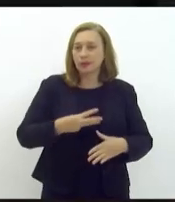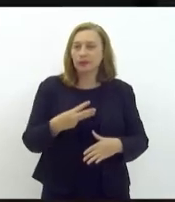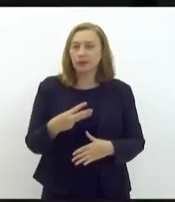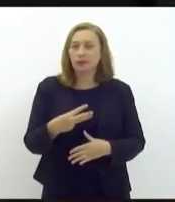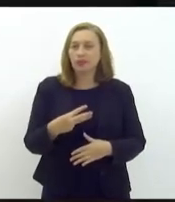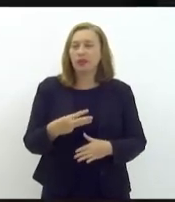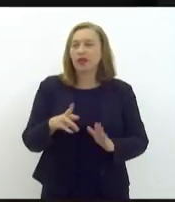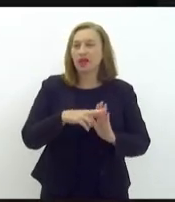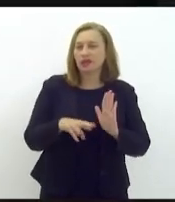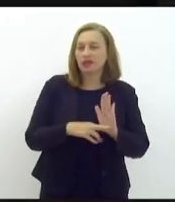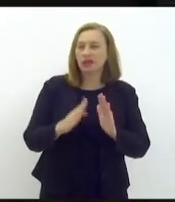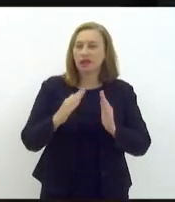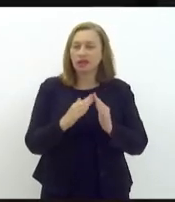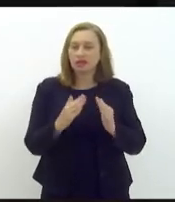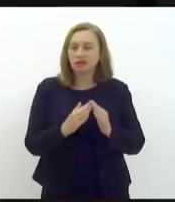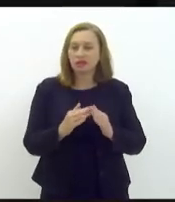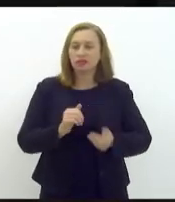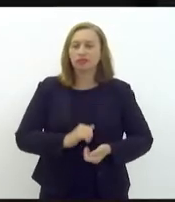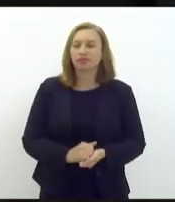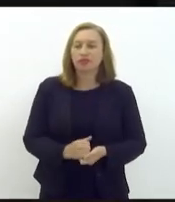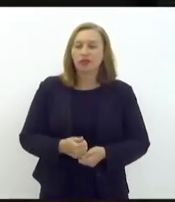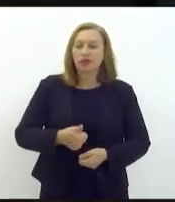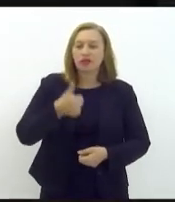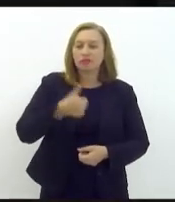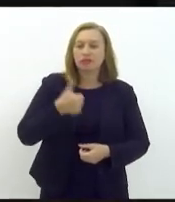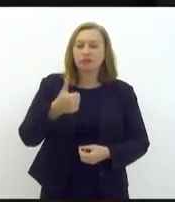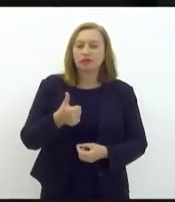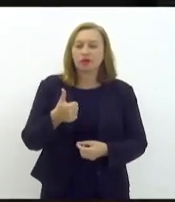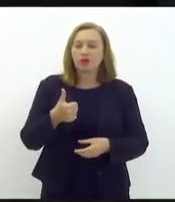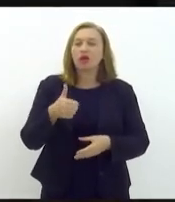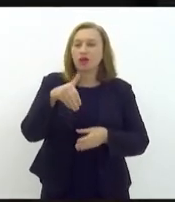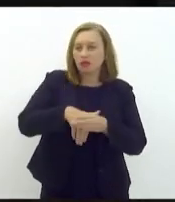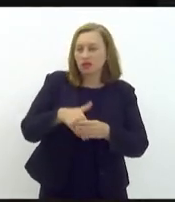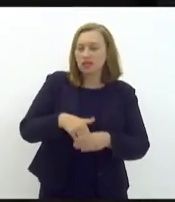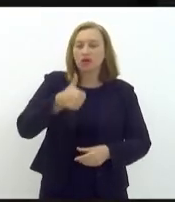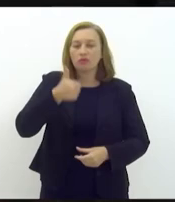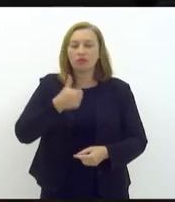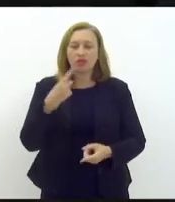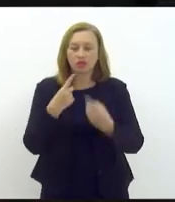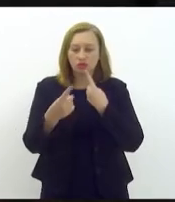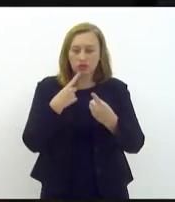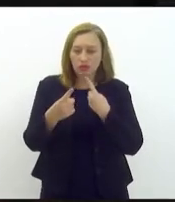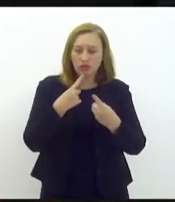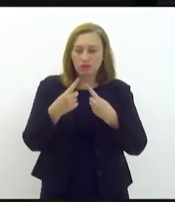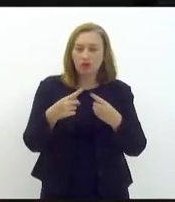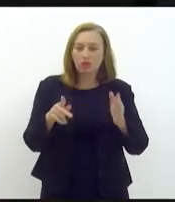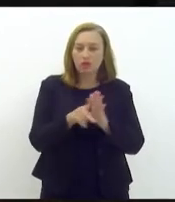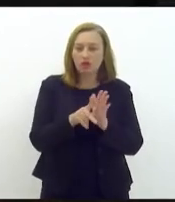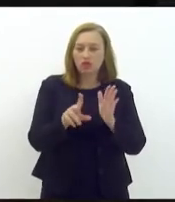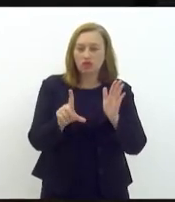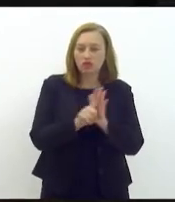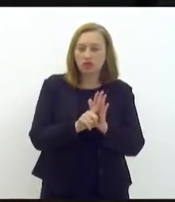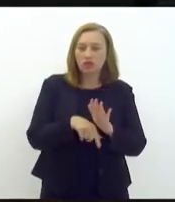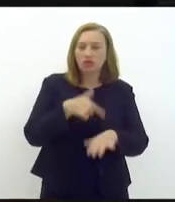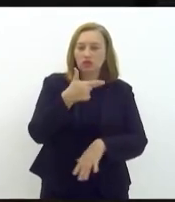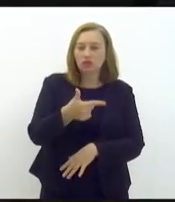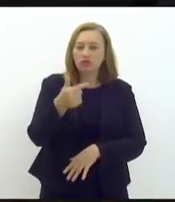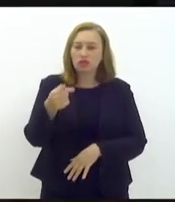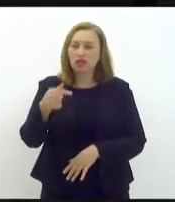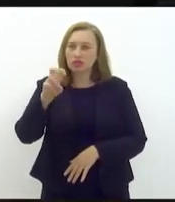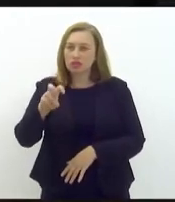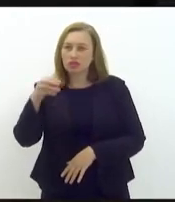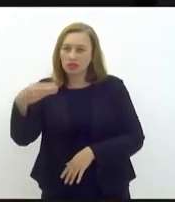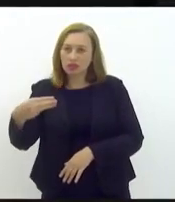Interno entre hamitação ordinária em votação em primeira discussão projeto de lei número